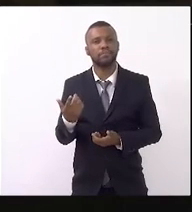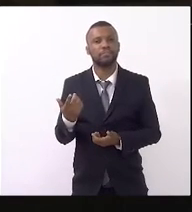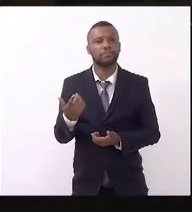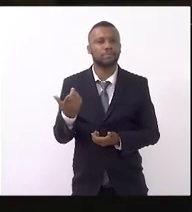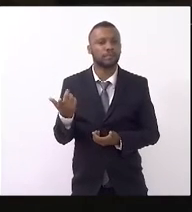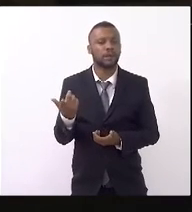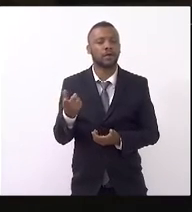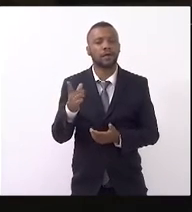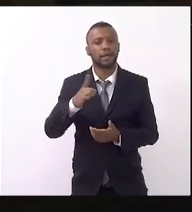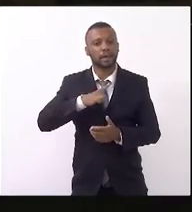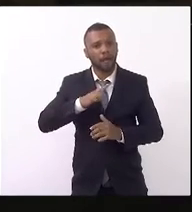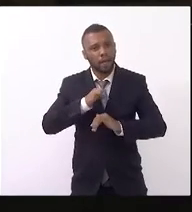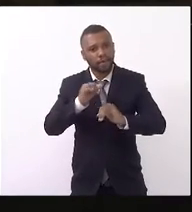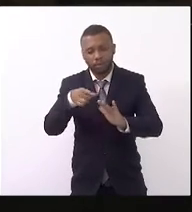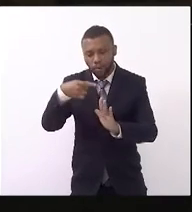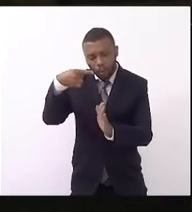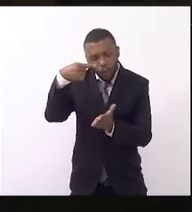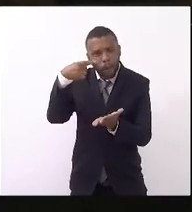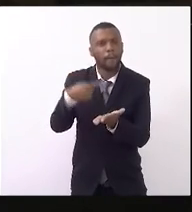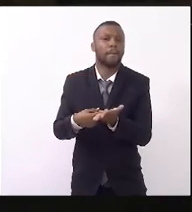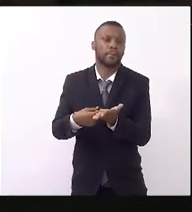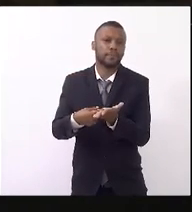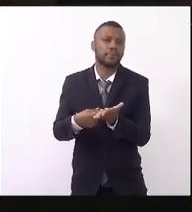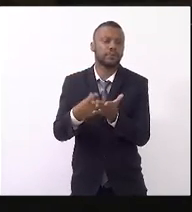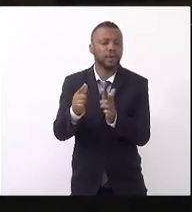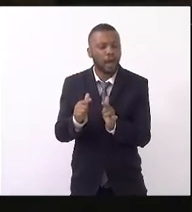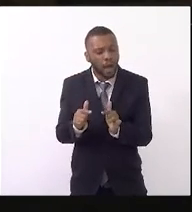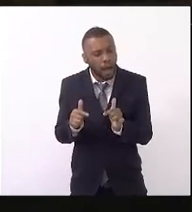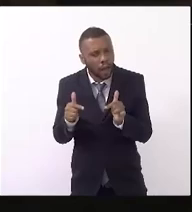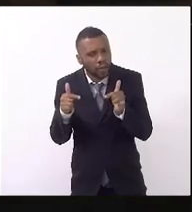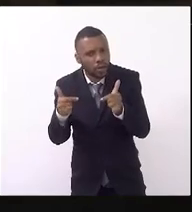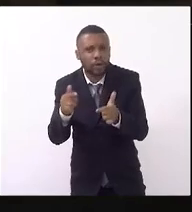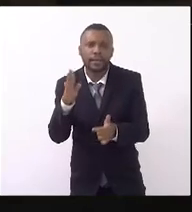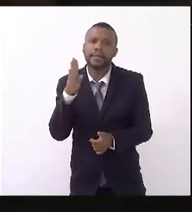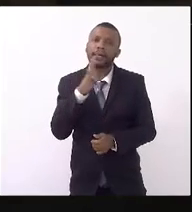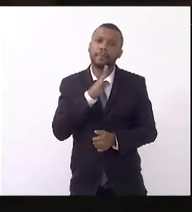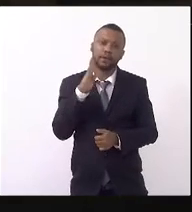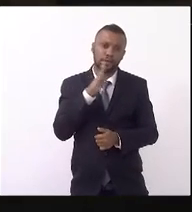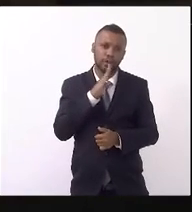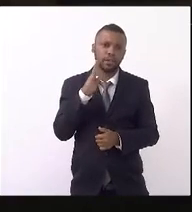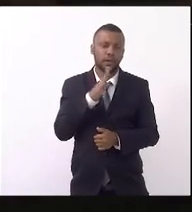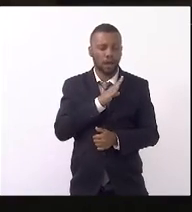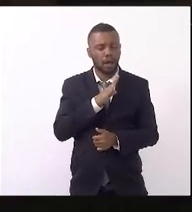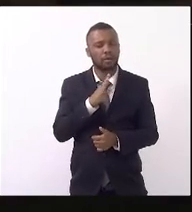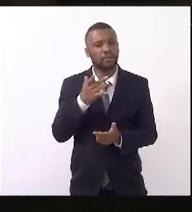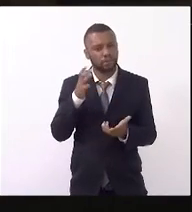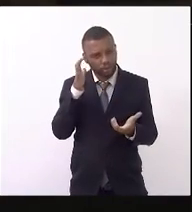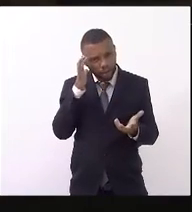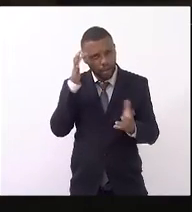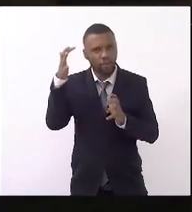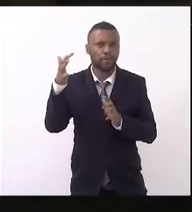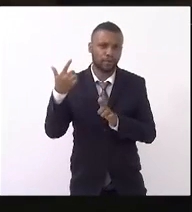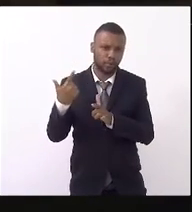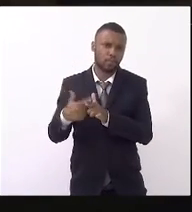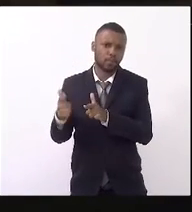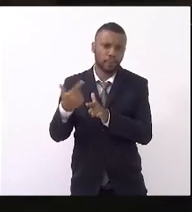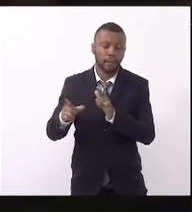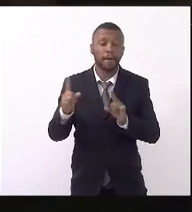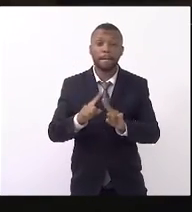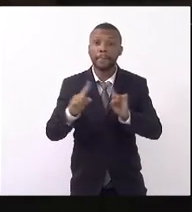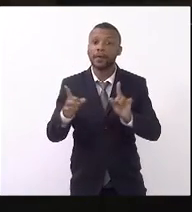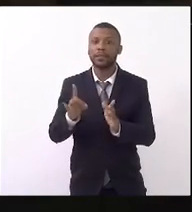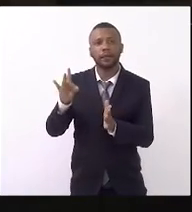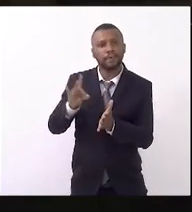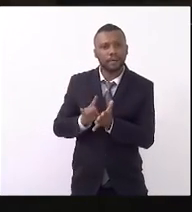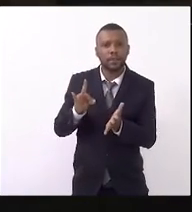seu comprometimento de que ações emergenciais seriam tomadas, mas a